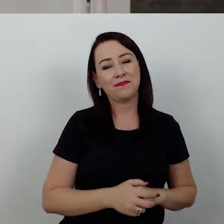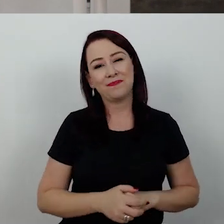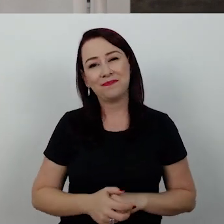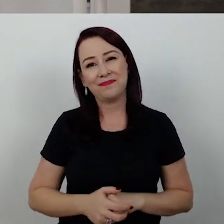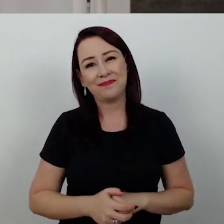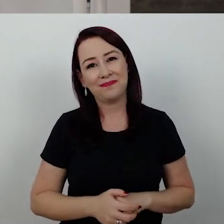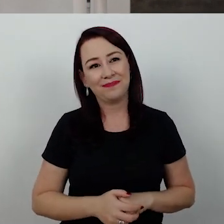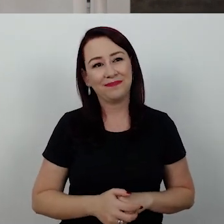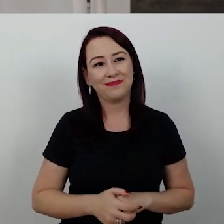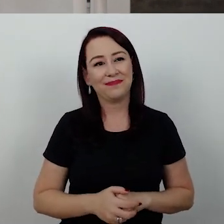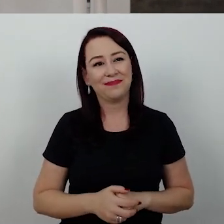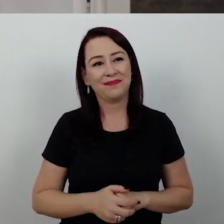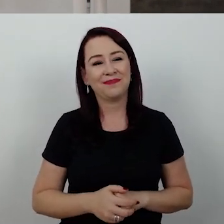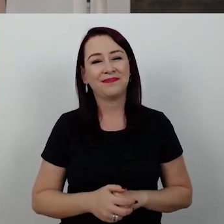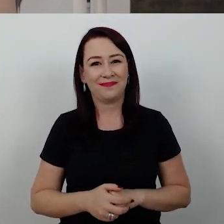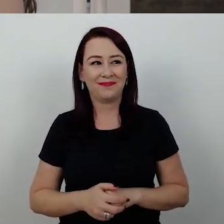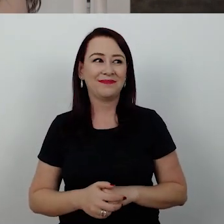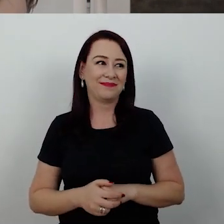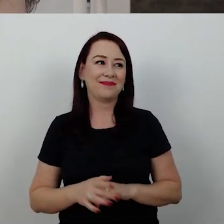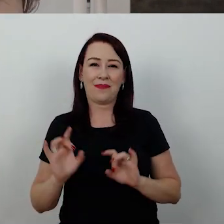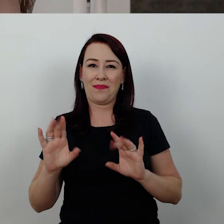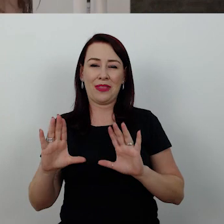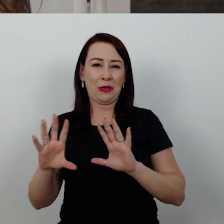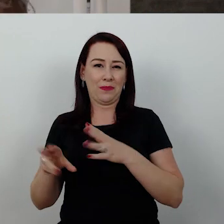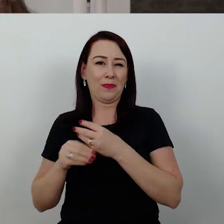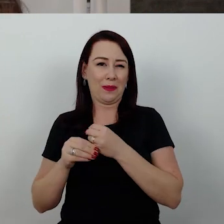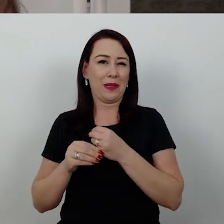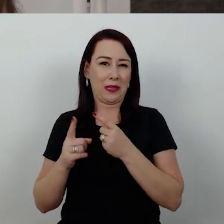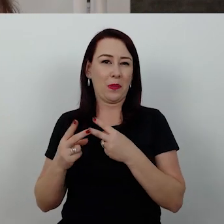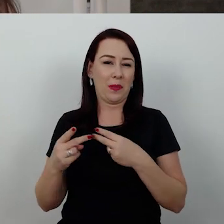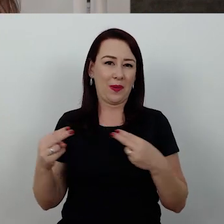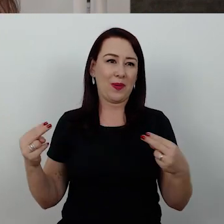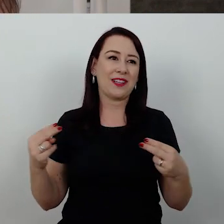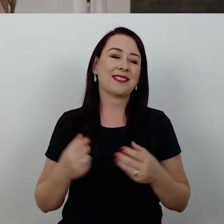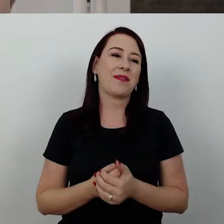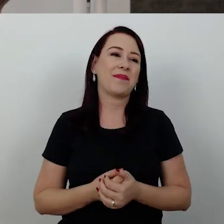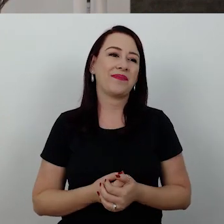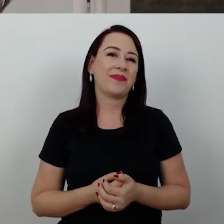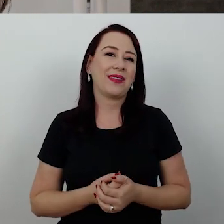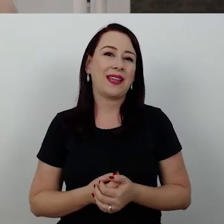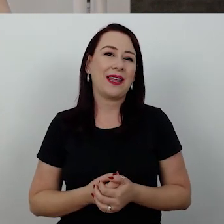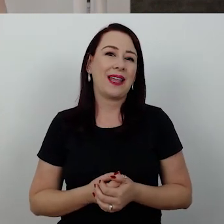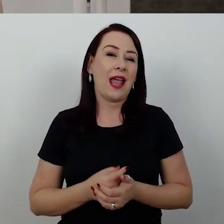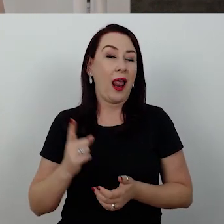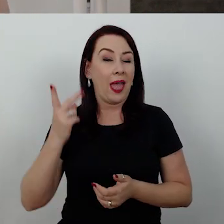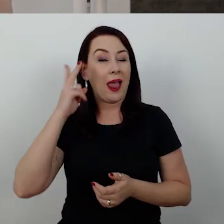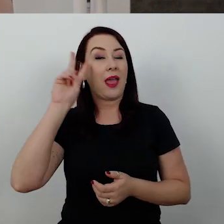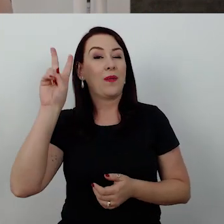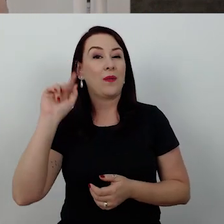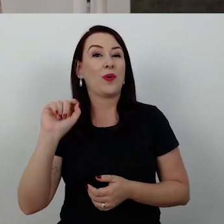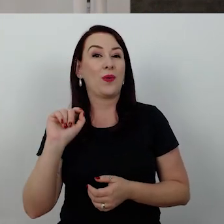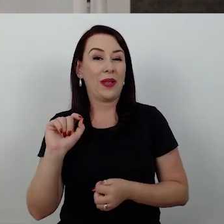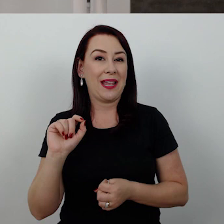brasileiro. Deixa eu complementar uma coisa aqui que eu, com a Thay falando, que me veio,